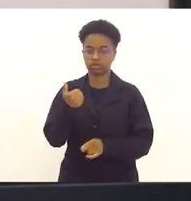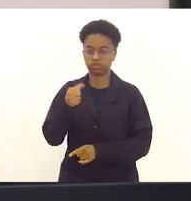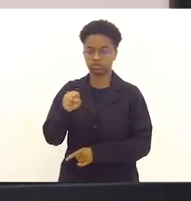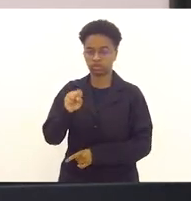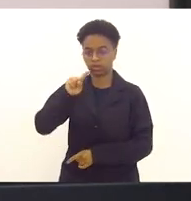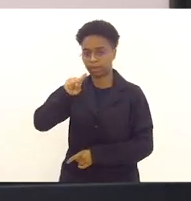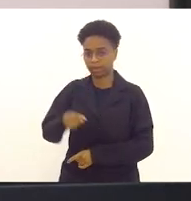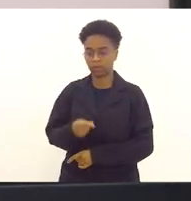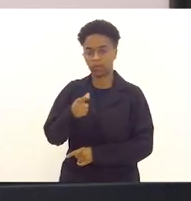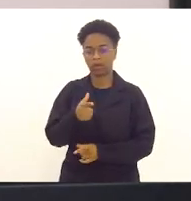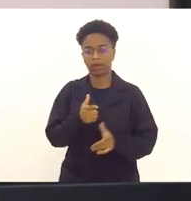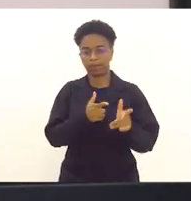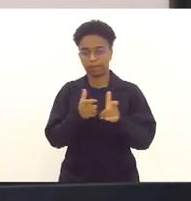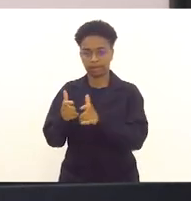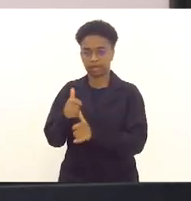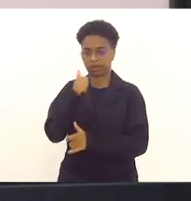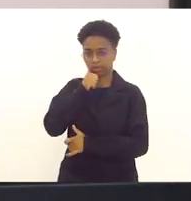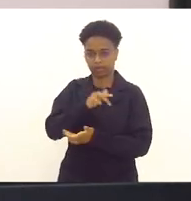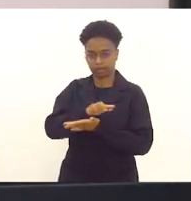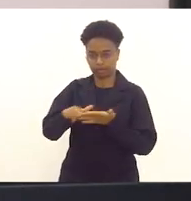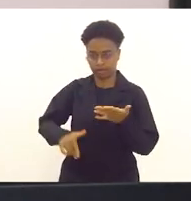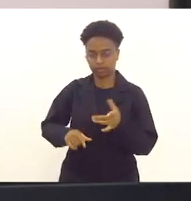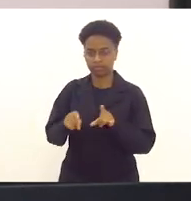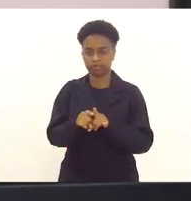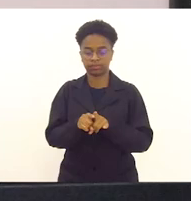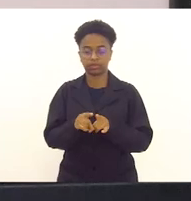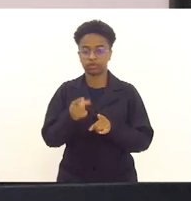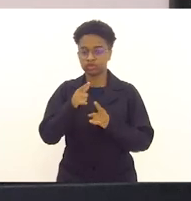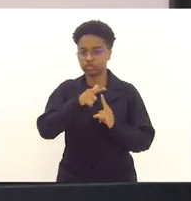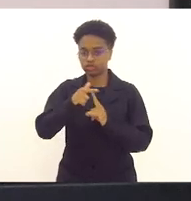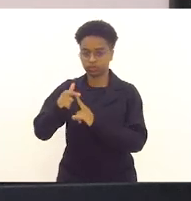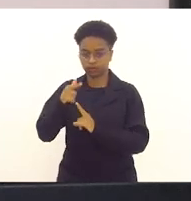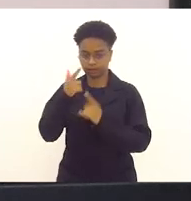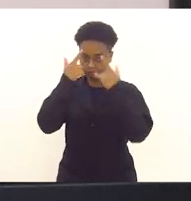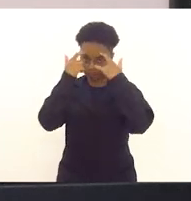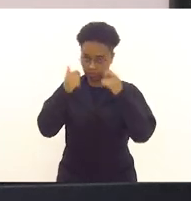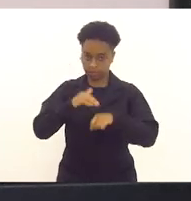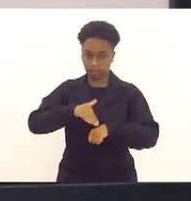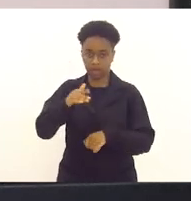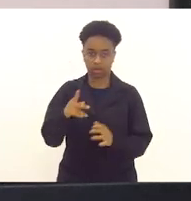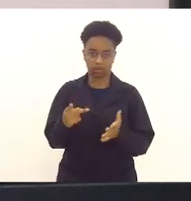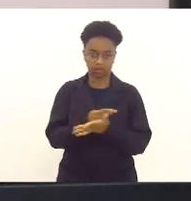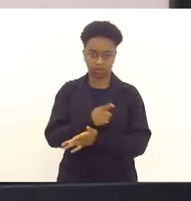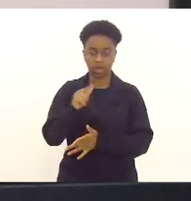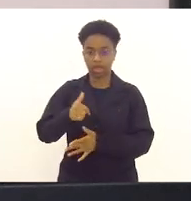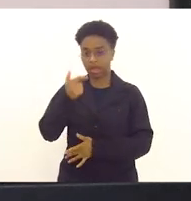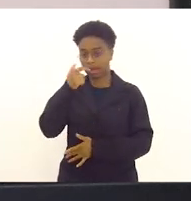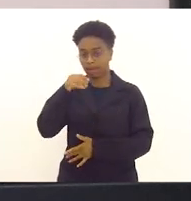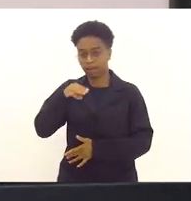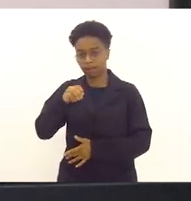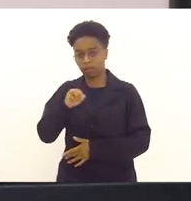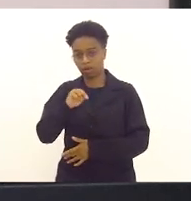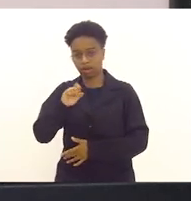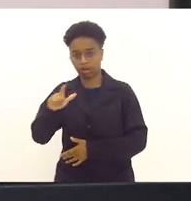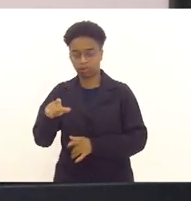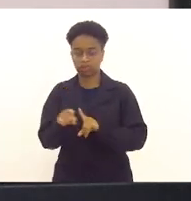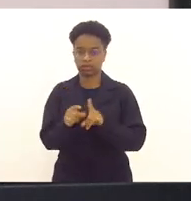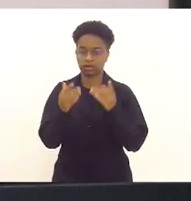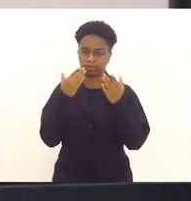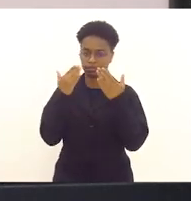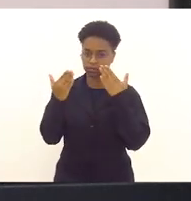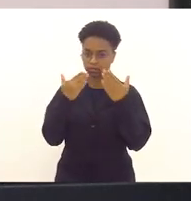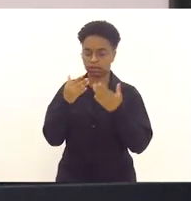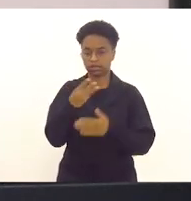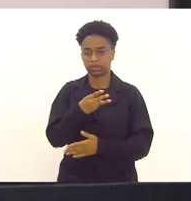de violência né as formas de violência que mais ocorrem são violência moral e psicológica 36%